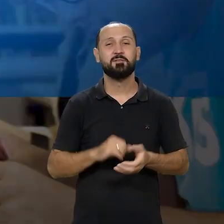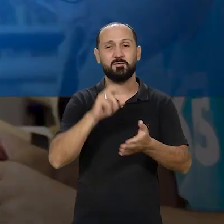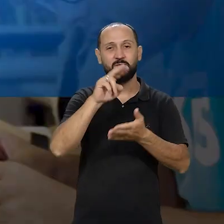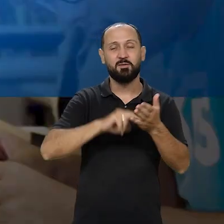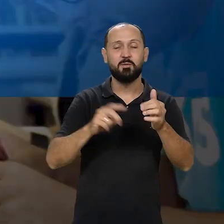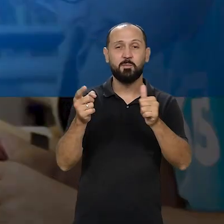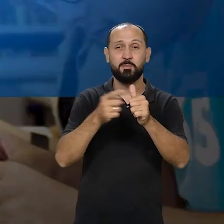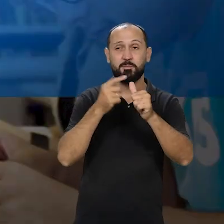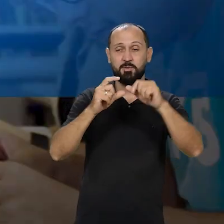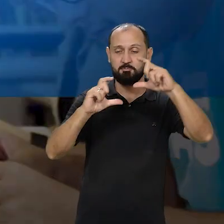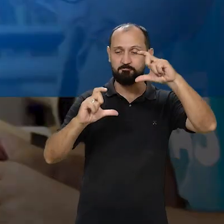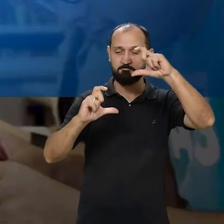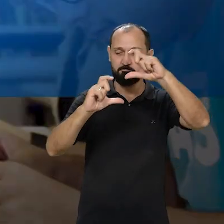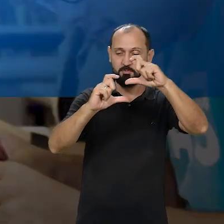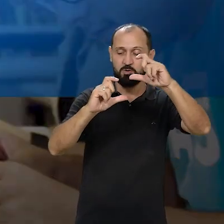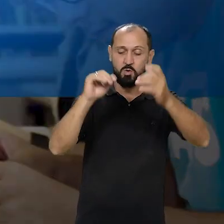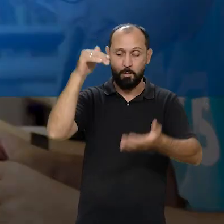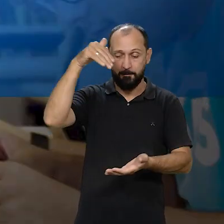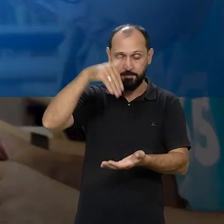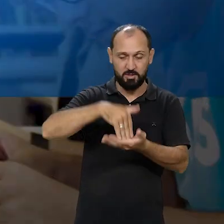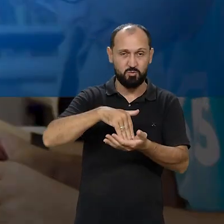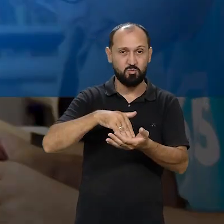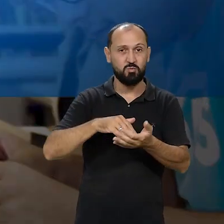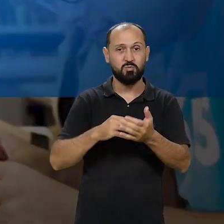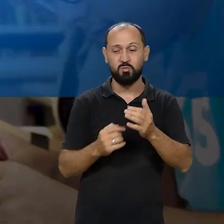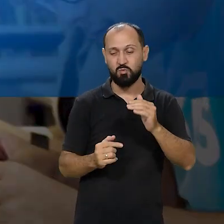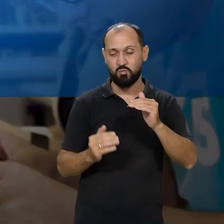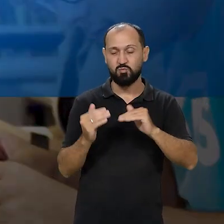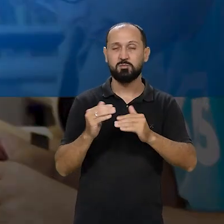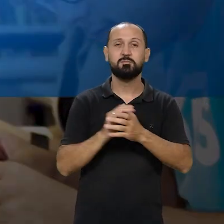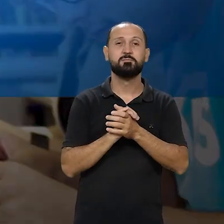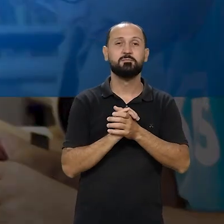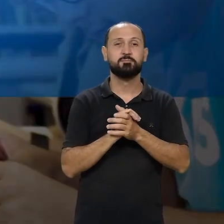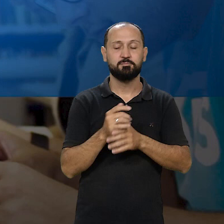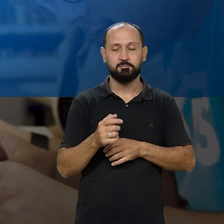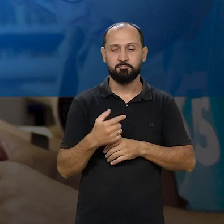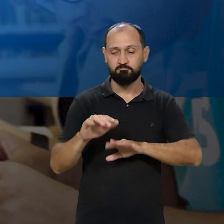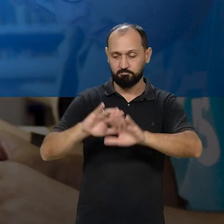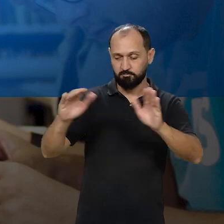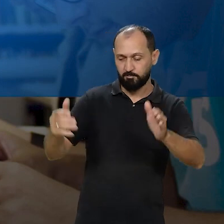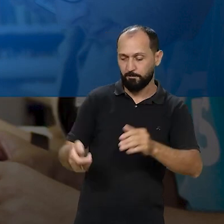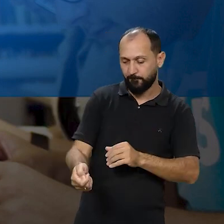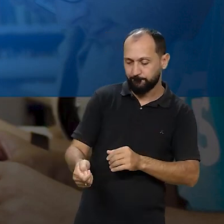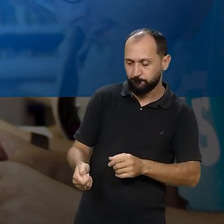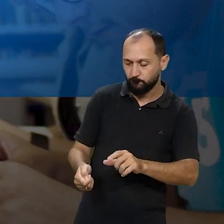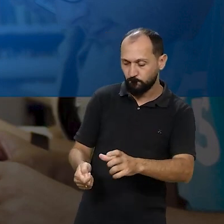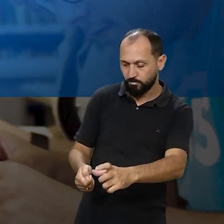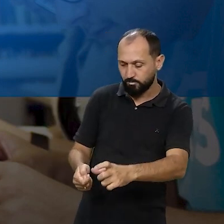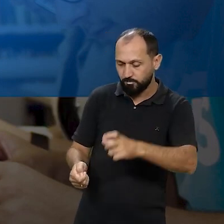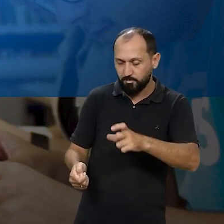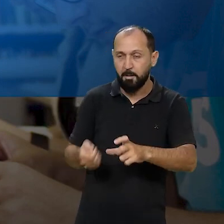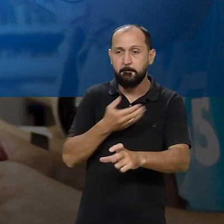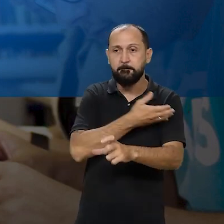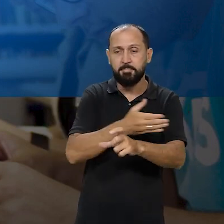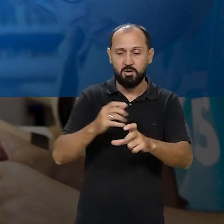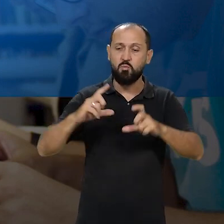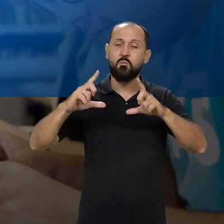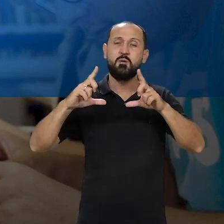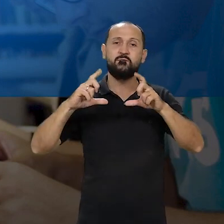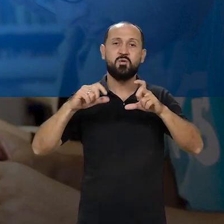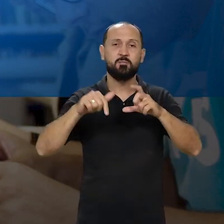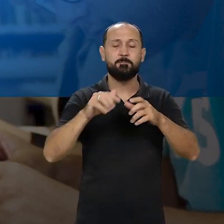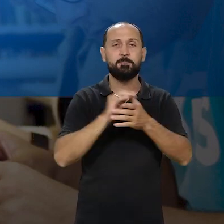o primeiro parágrafo e o penúltimo. Na gaveta da penteadeira, o envelope branco com uma